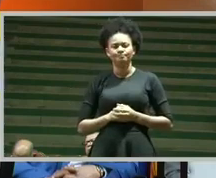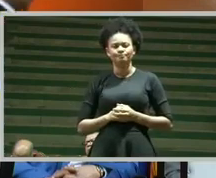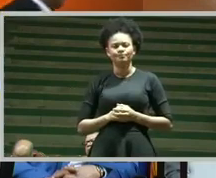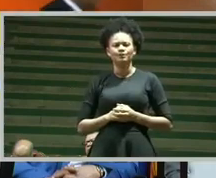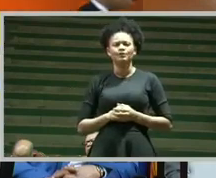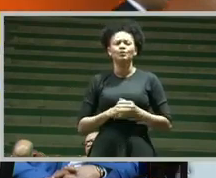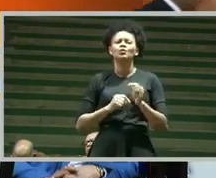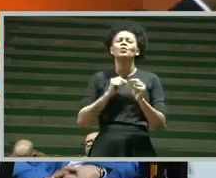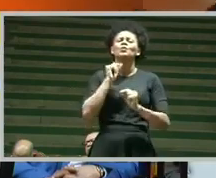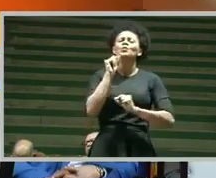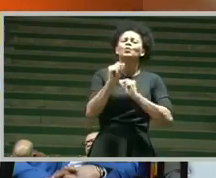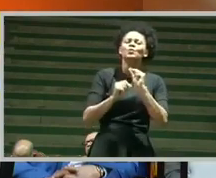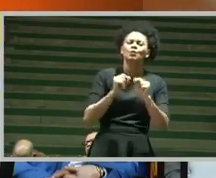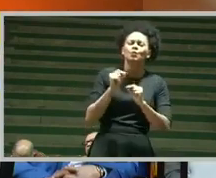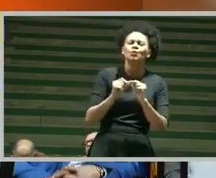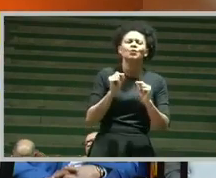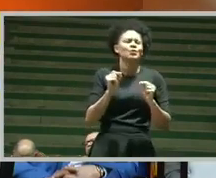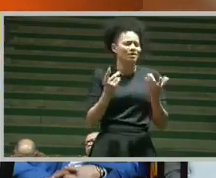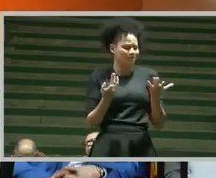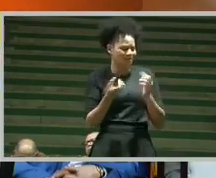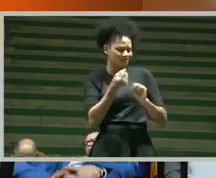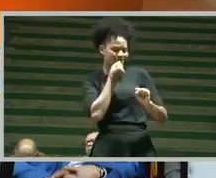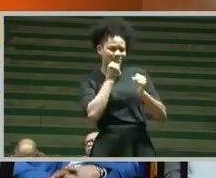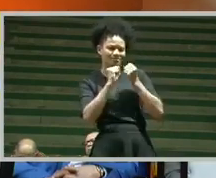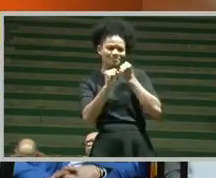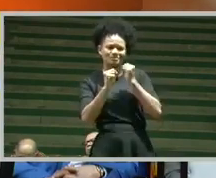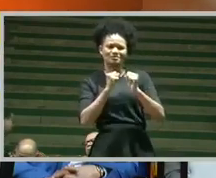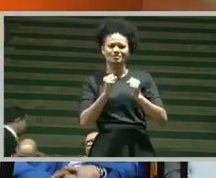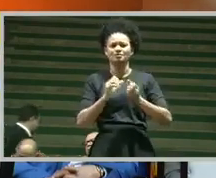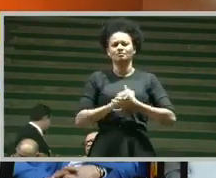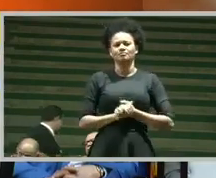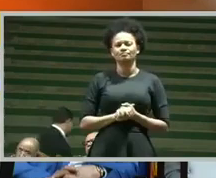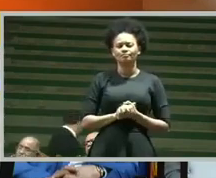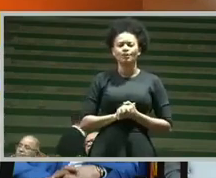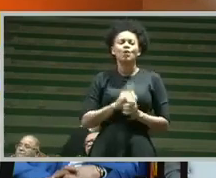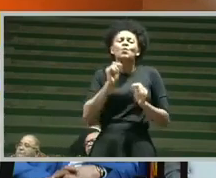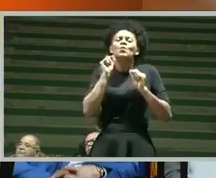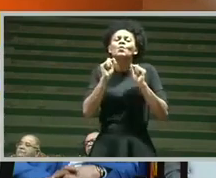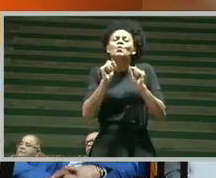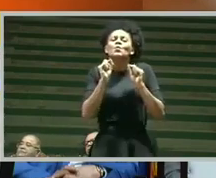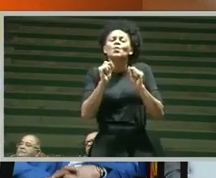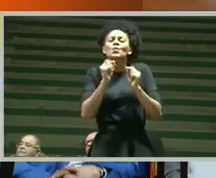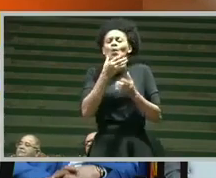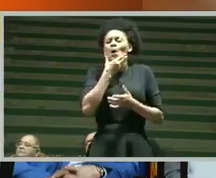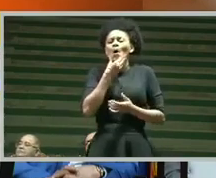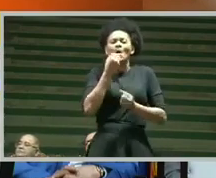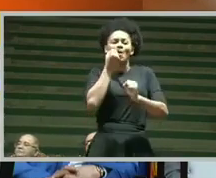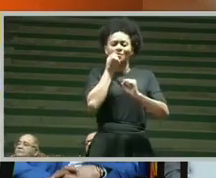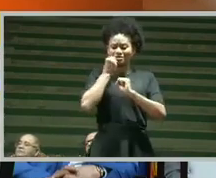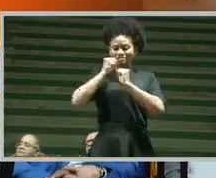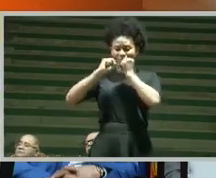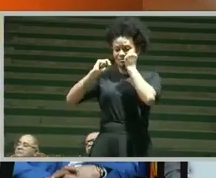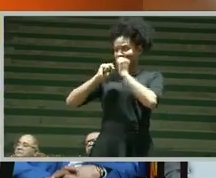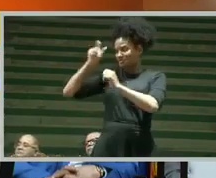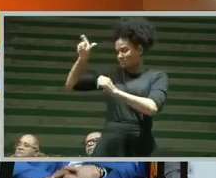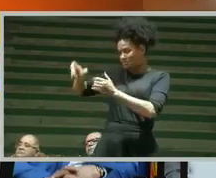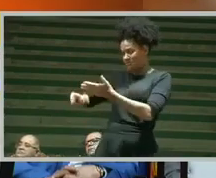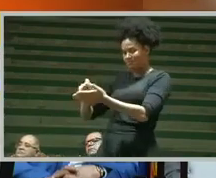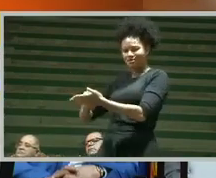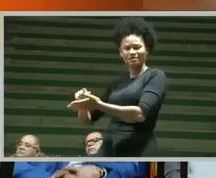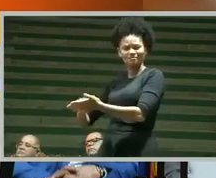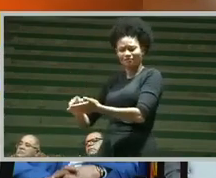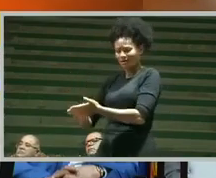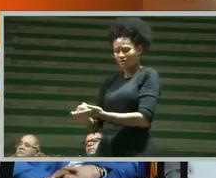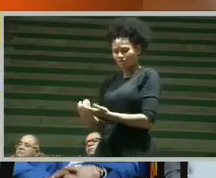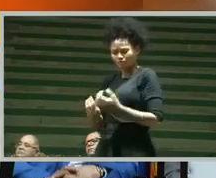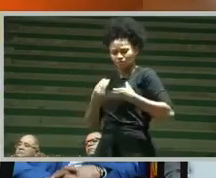O que é este salmo? O que o salmista tem no